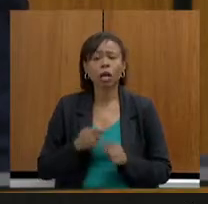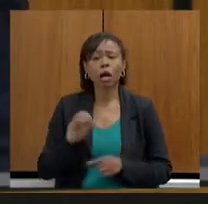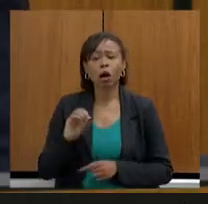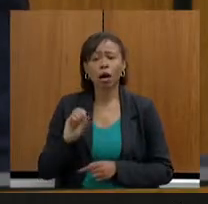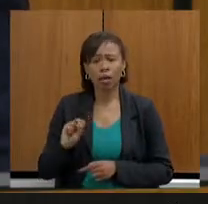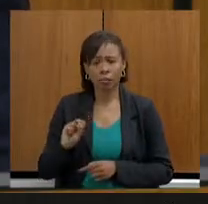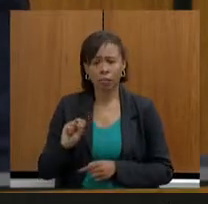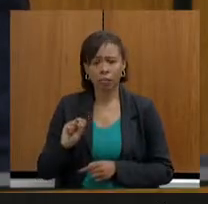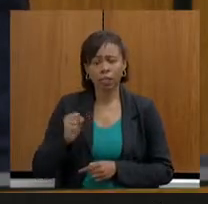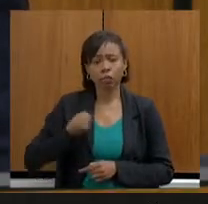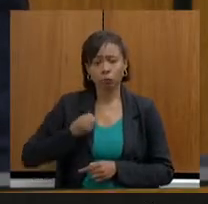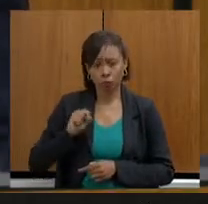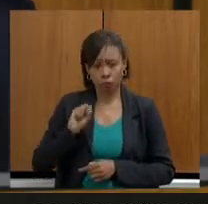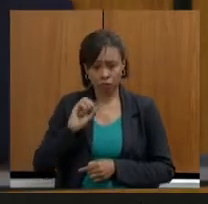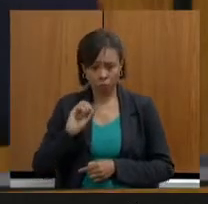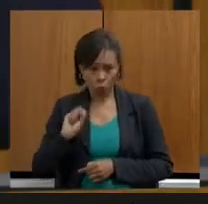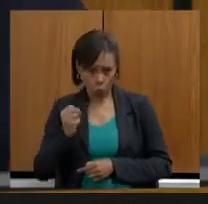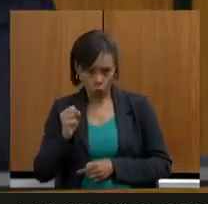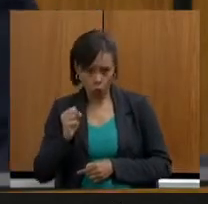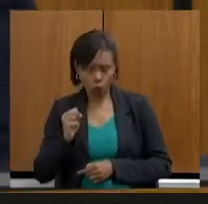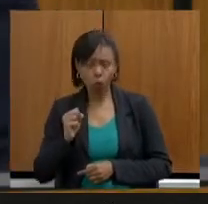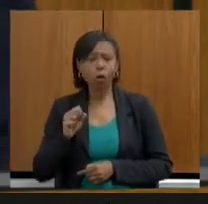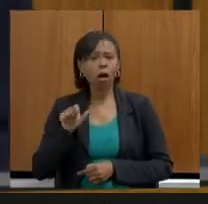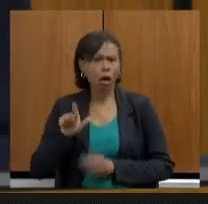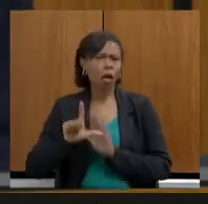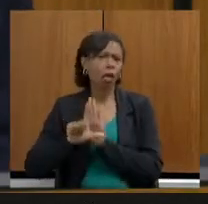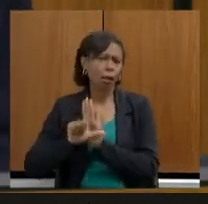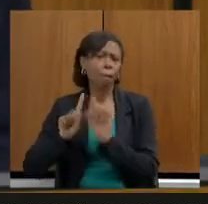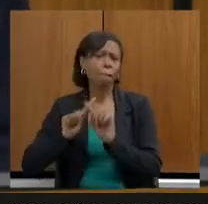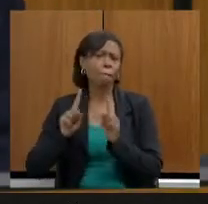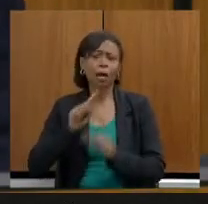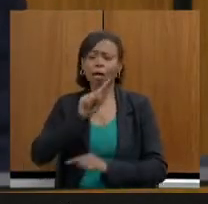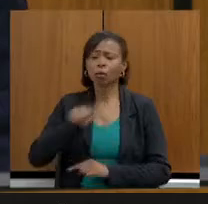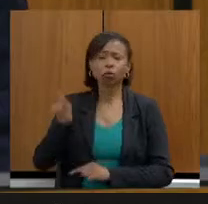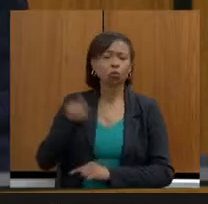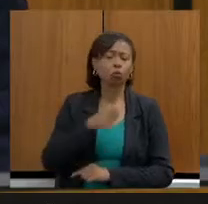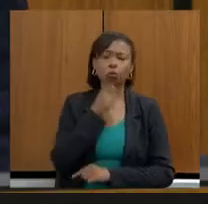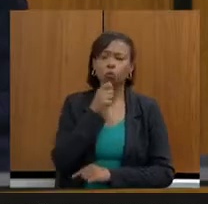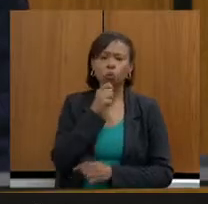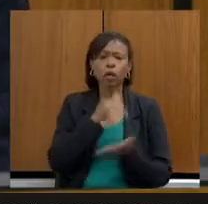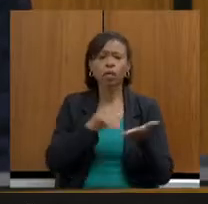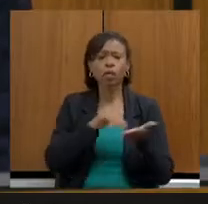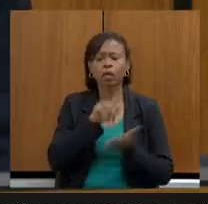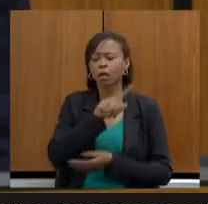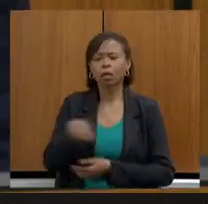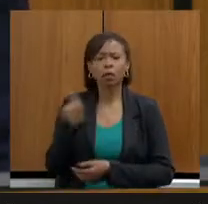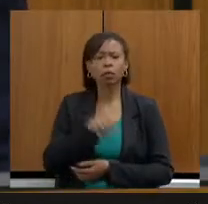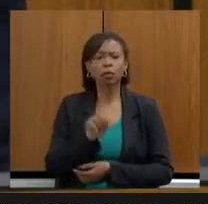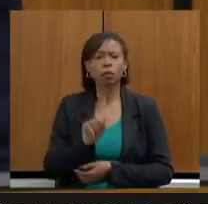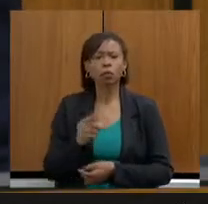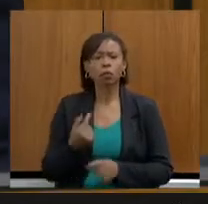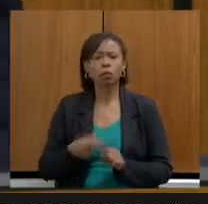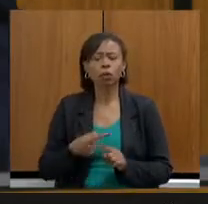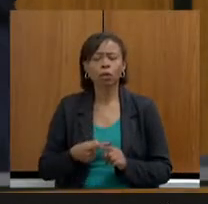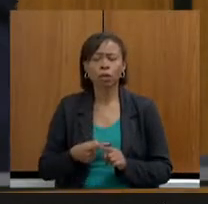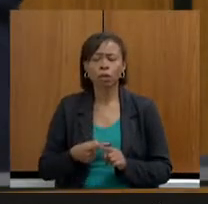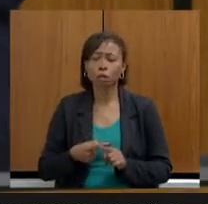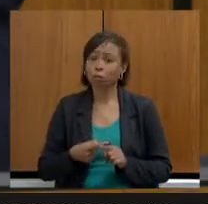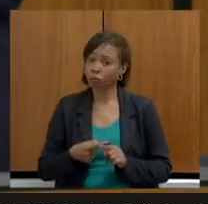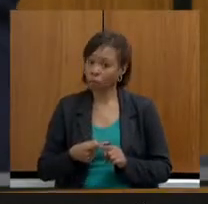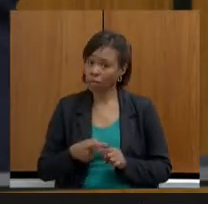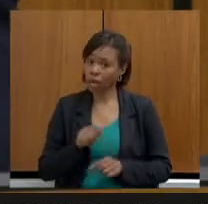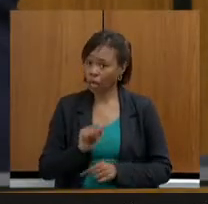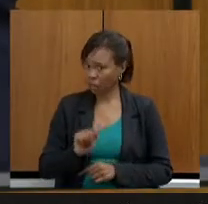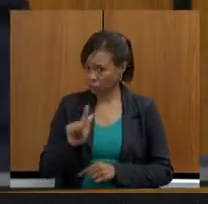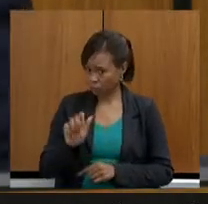s08 embora absolutamente legal ainda não foi anulada pela secretaria reitero não foi da